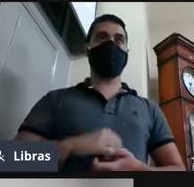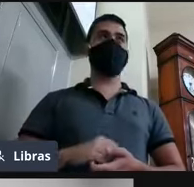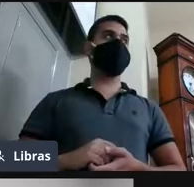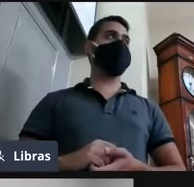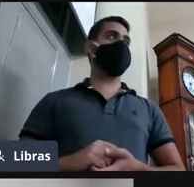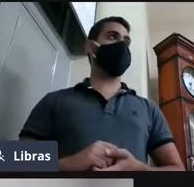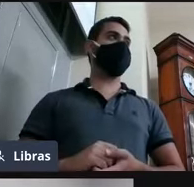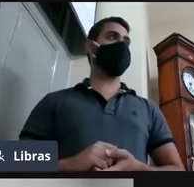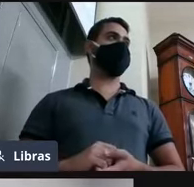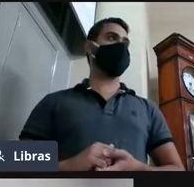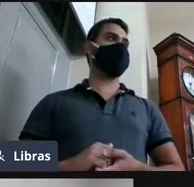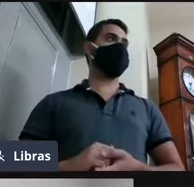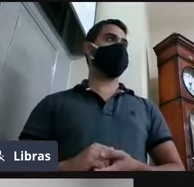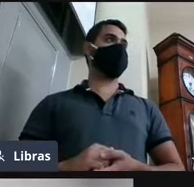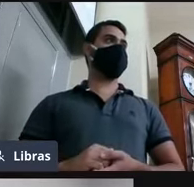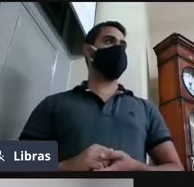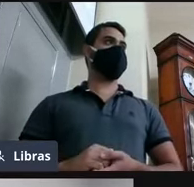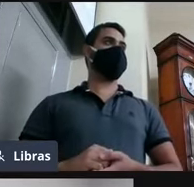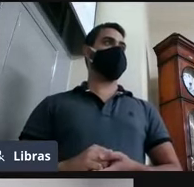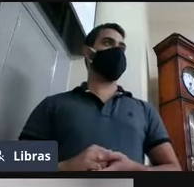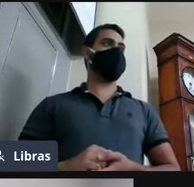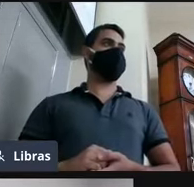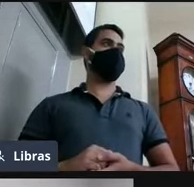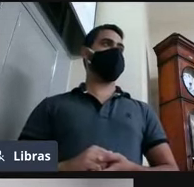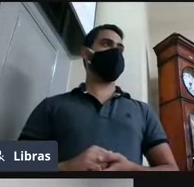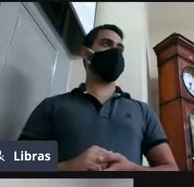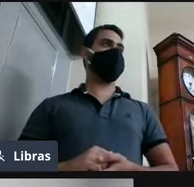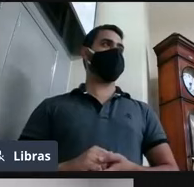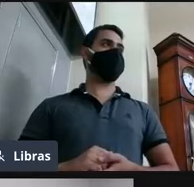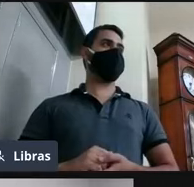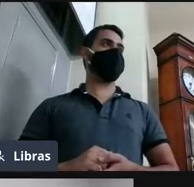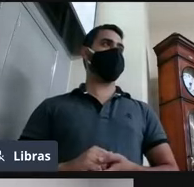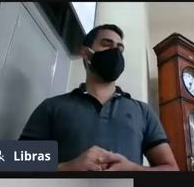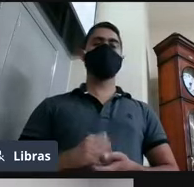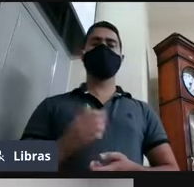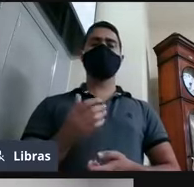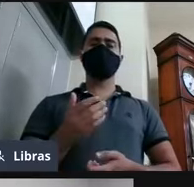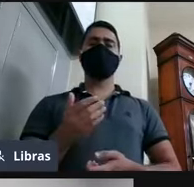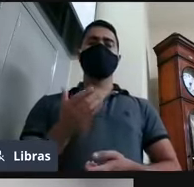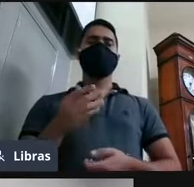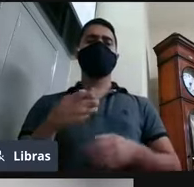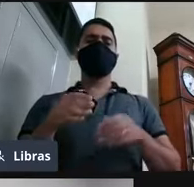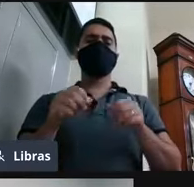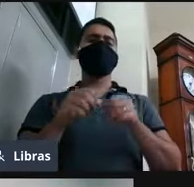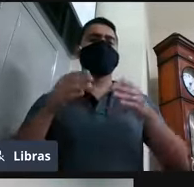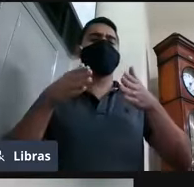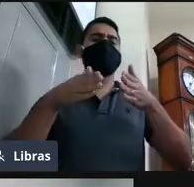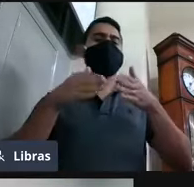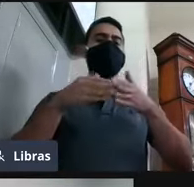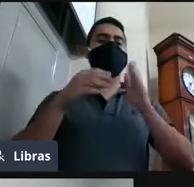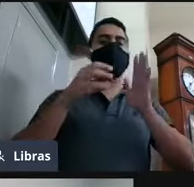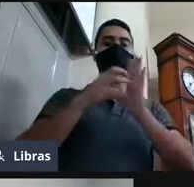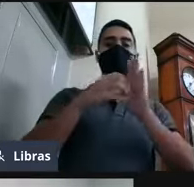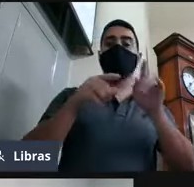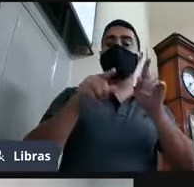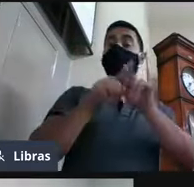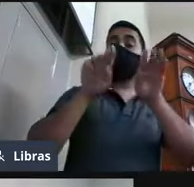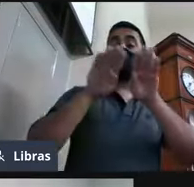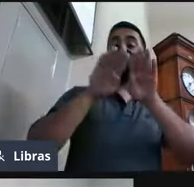Senhor presidente, pela ordem. Pois não. Eu gostaria de solicitar a esta casa, e principalmente à